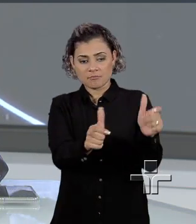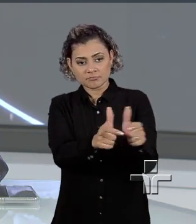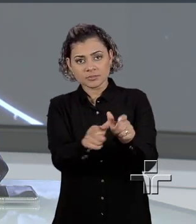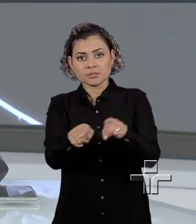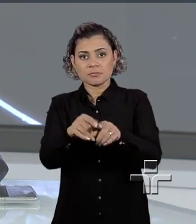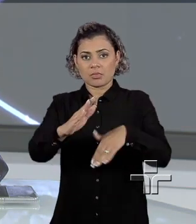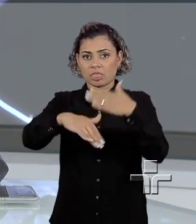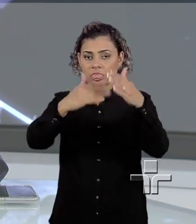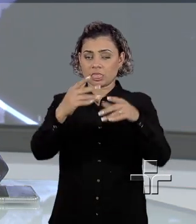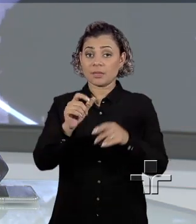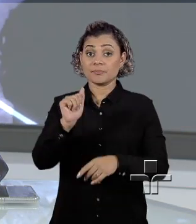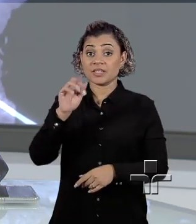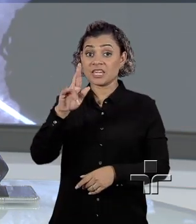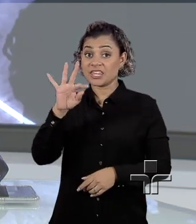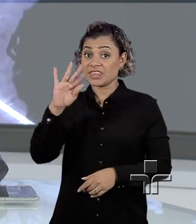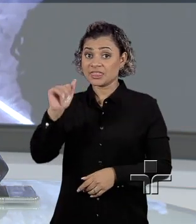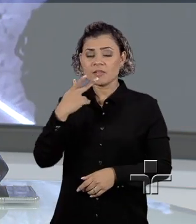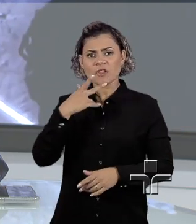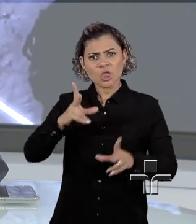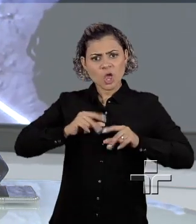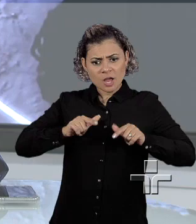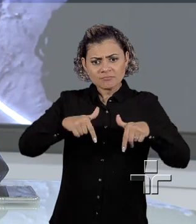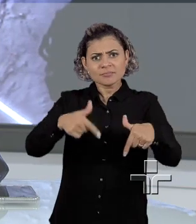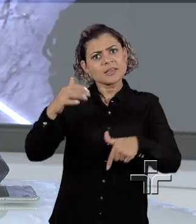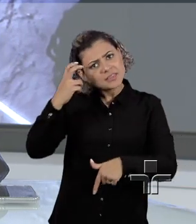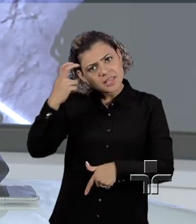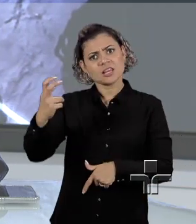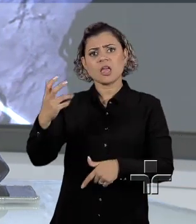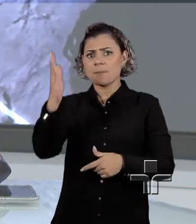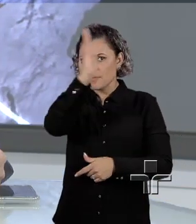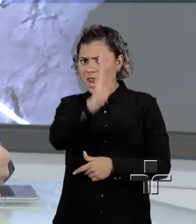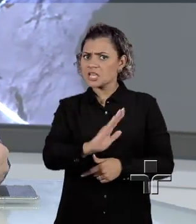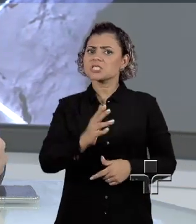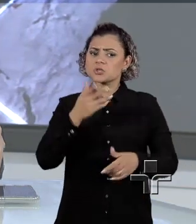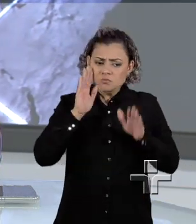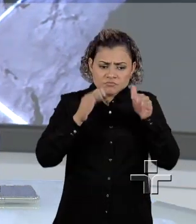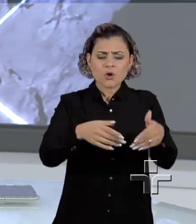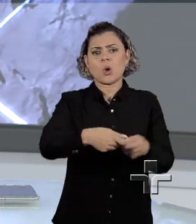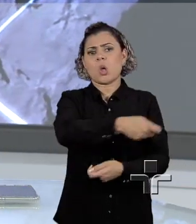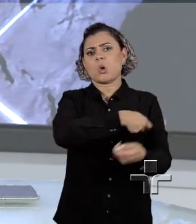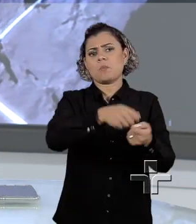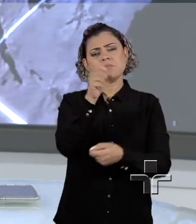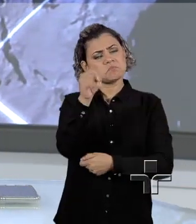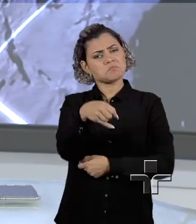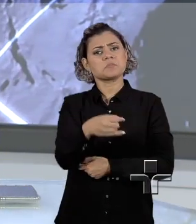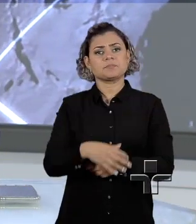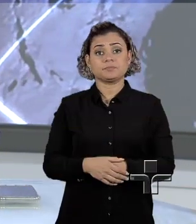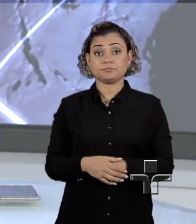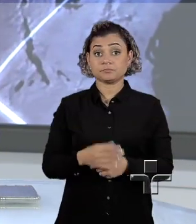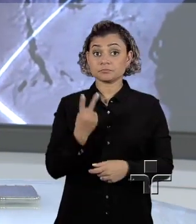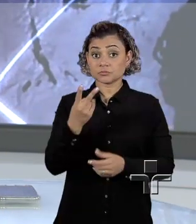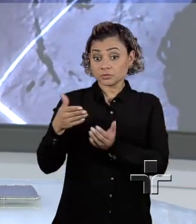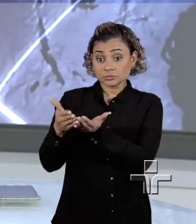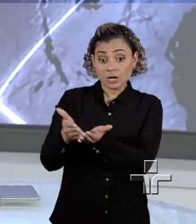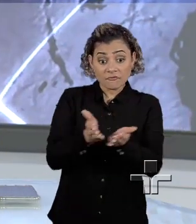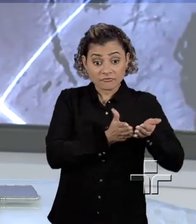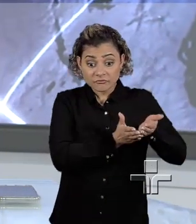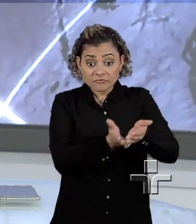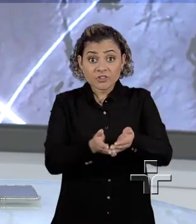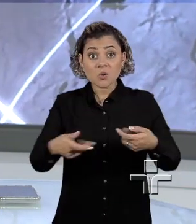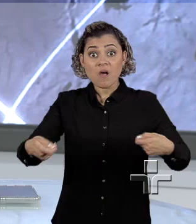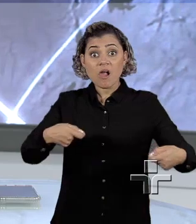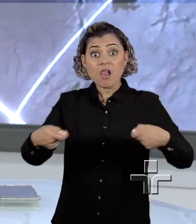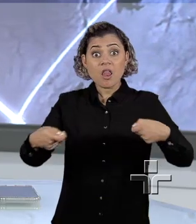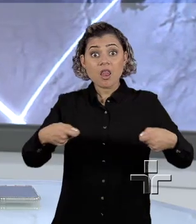Rita Aparecida Adame, que atitude inteligente, agora parece que o Brasil está pensando na sua economia. 2 navios petroleiros foram atacados hoje